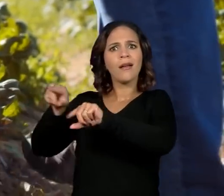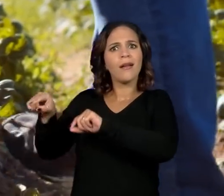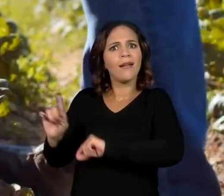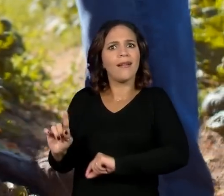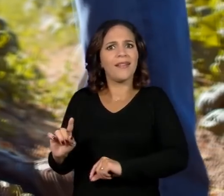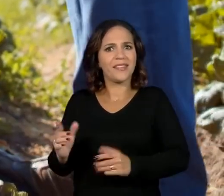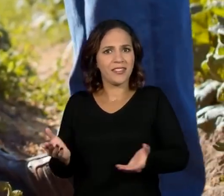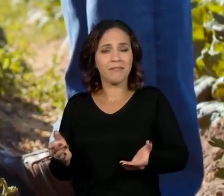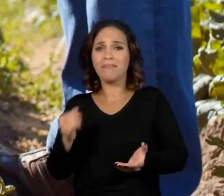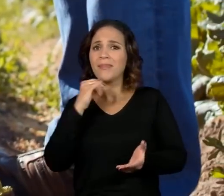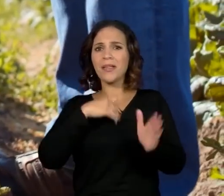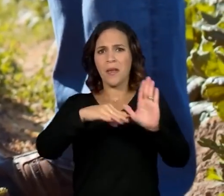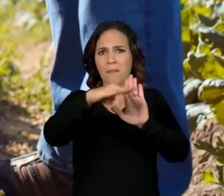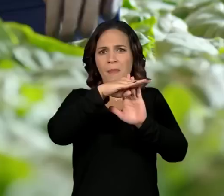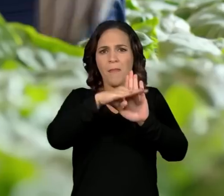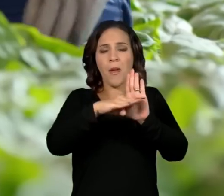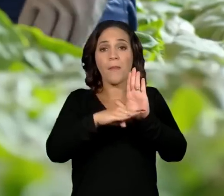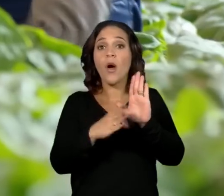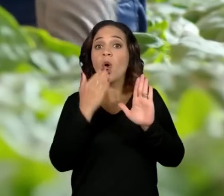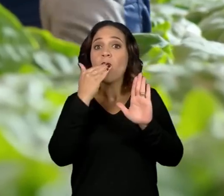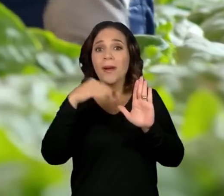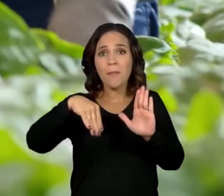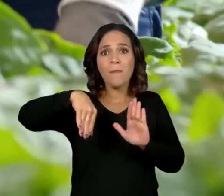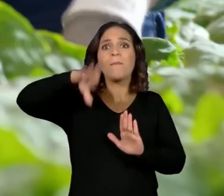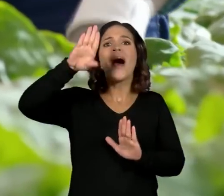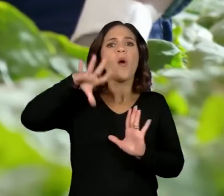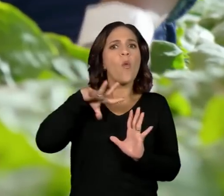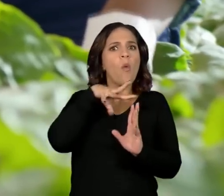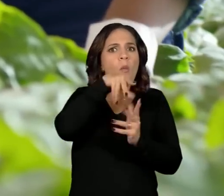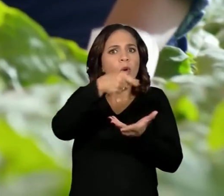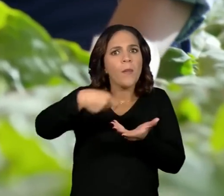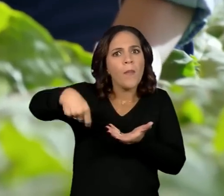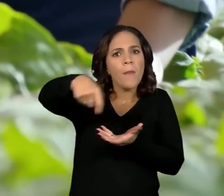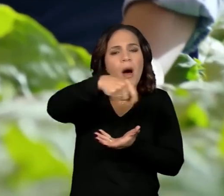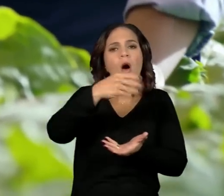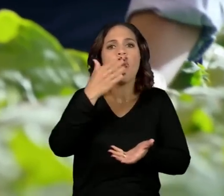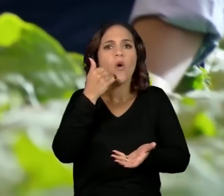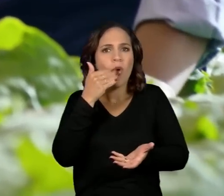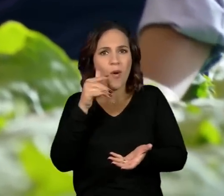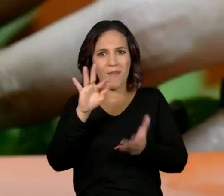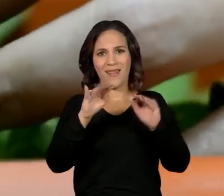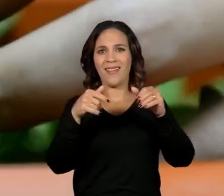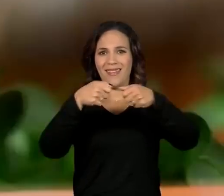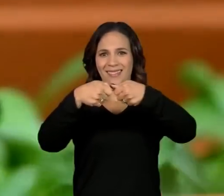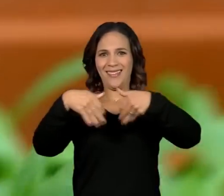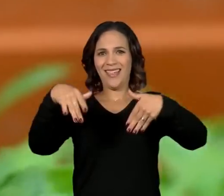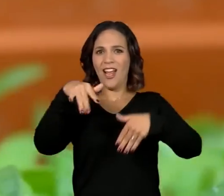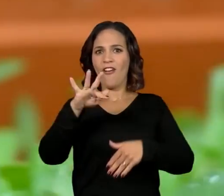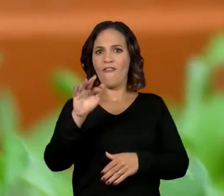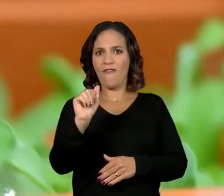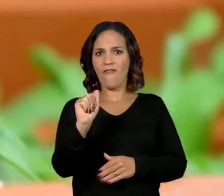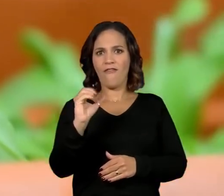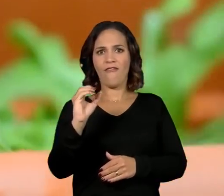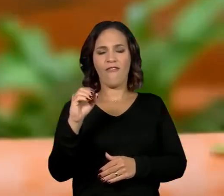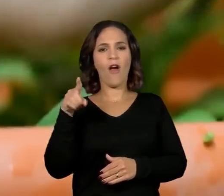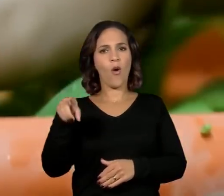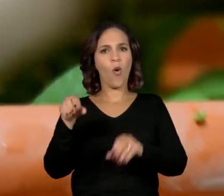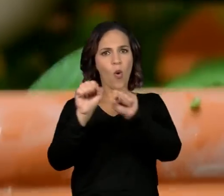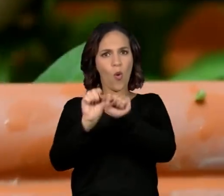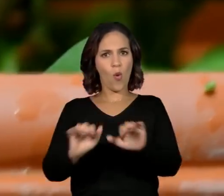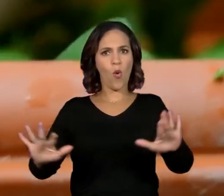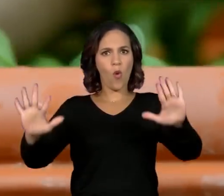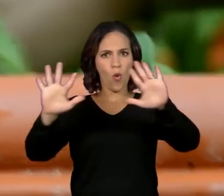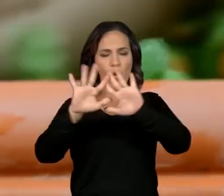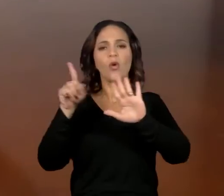No topo da lista de alimentos mais consumidos no mundo, da FAO, a Organização das Nações Unidas para a Alimentação